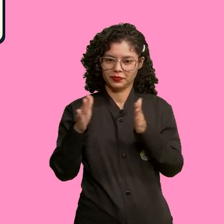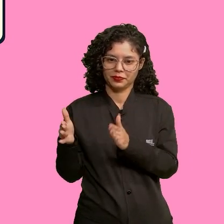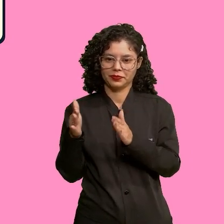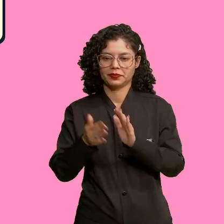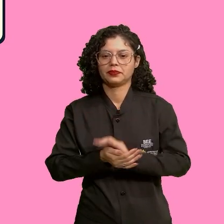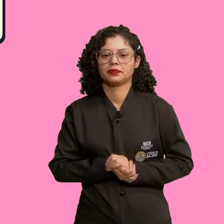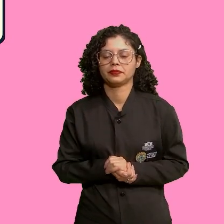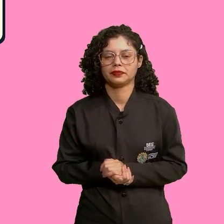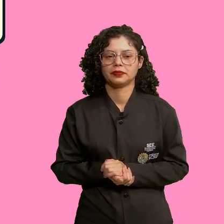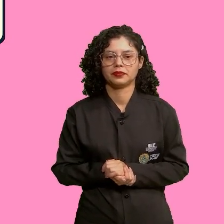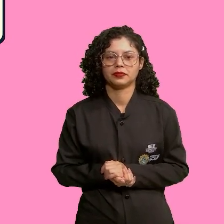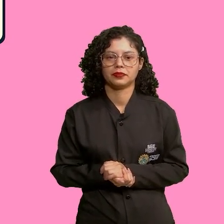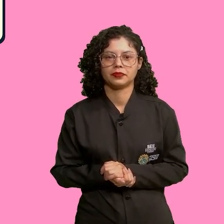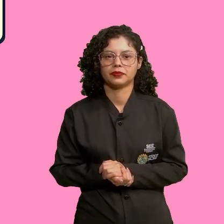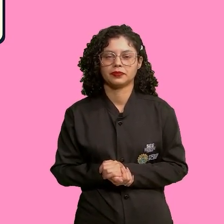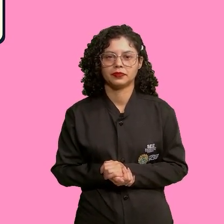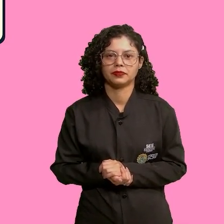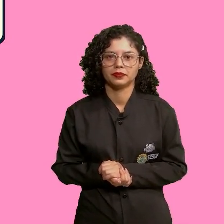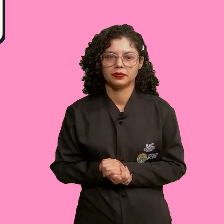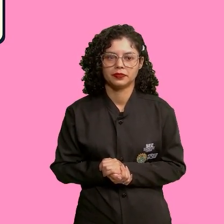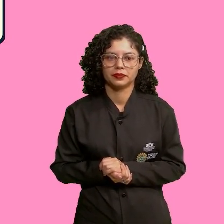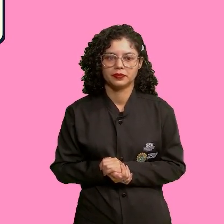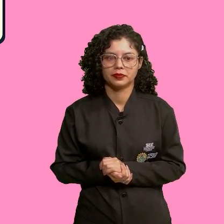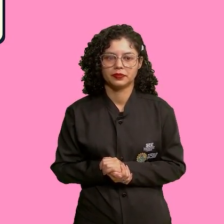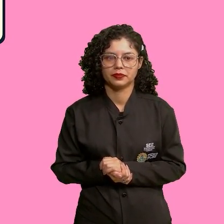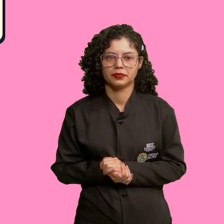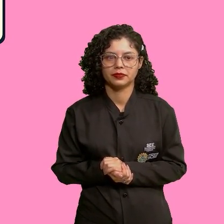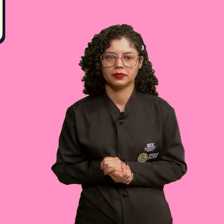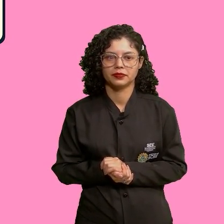parte dessa categoria aí?